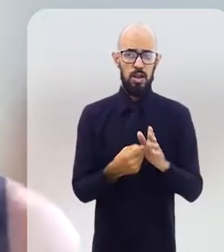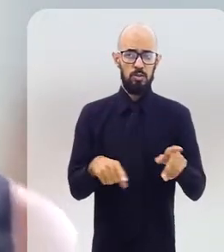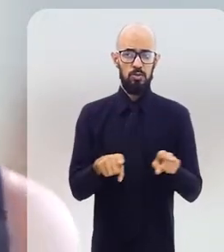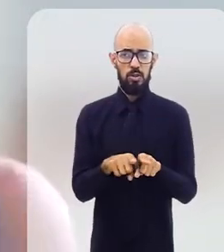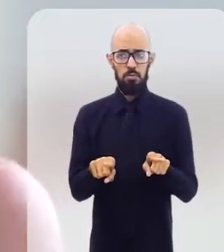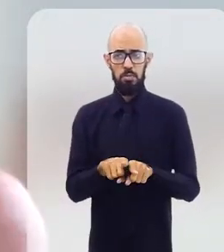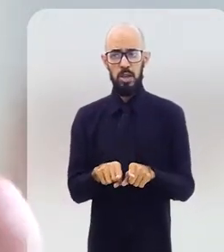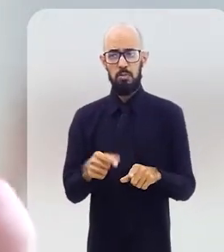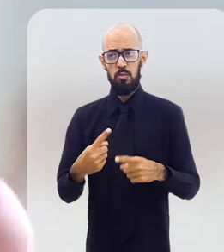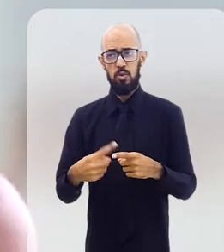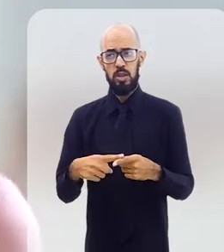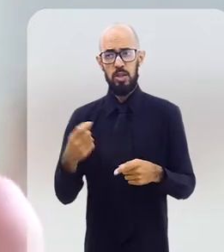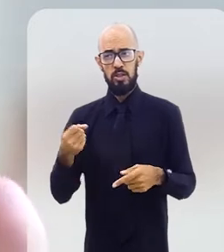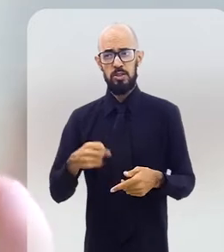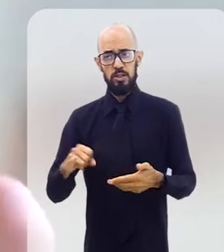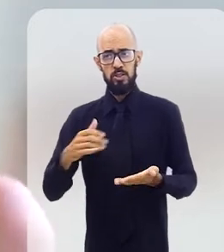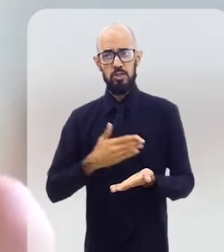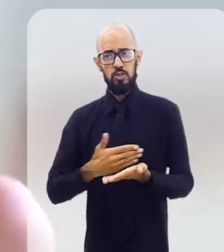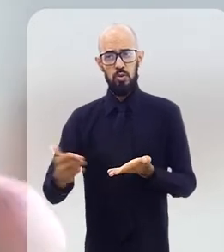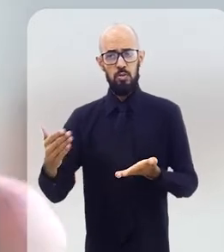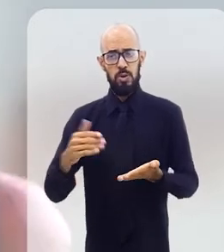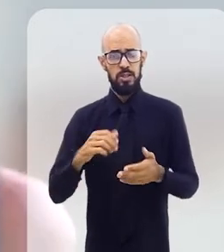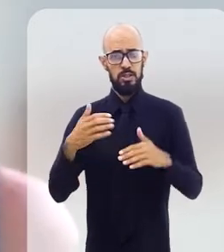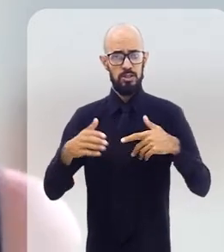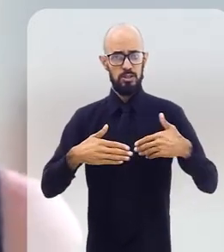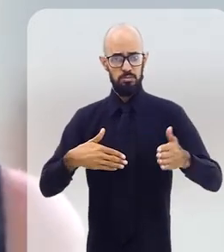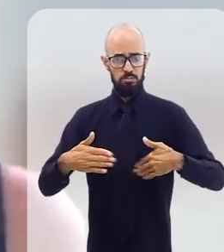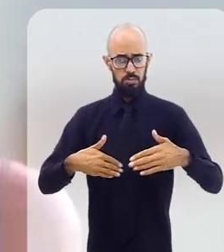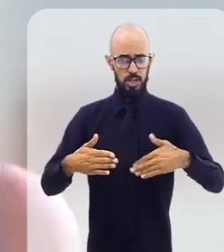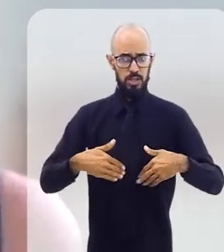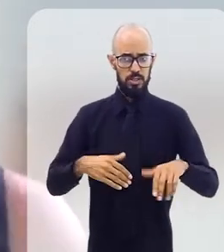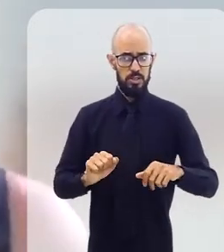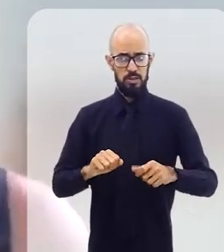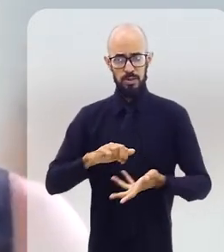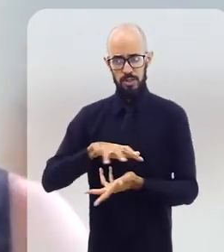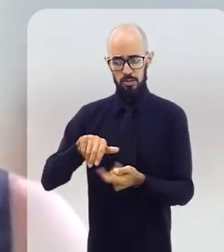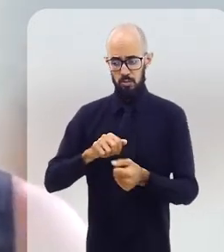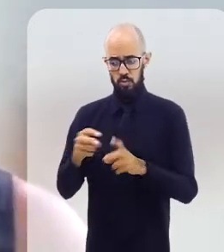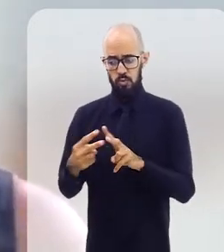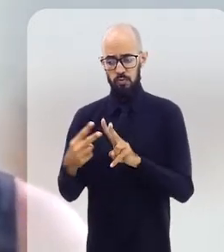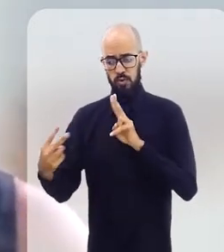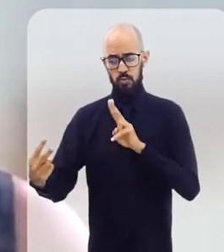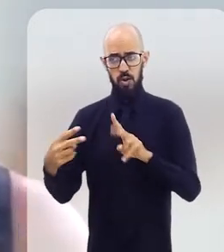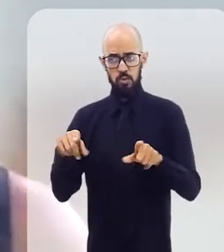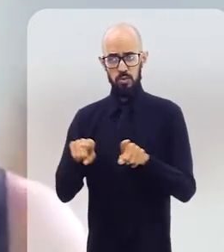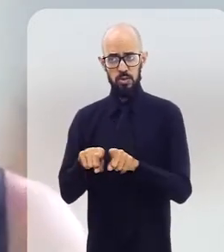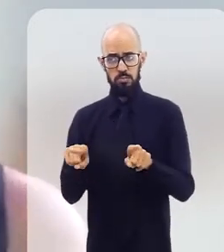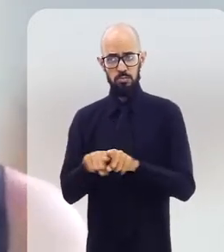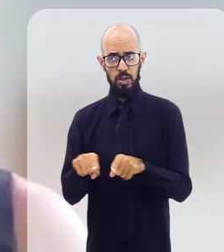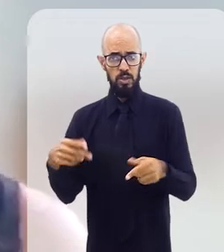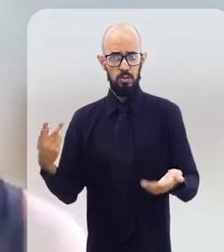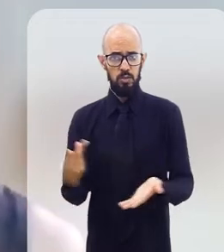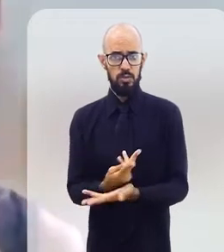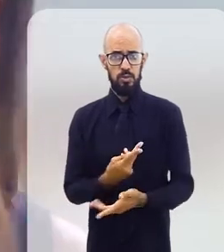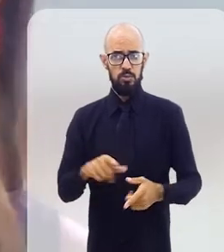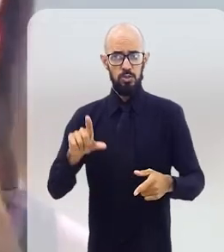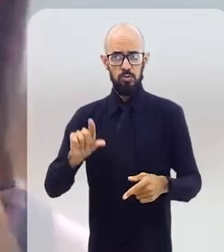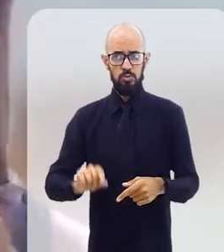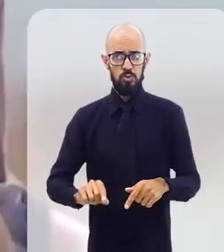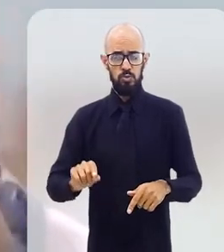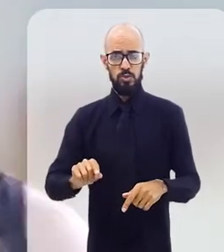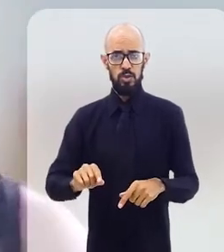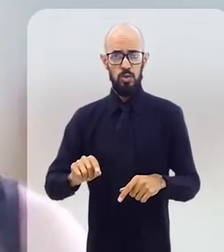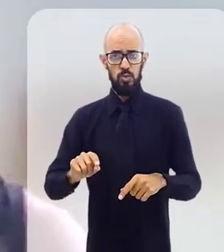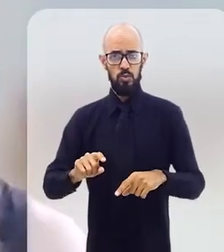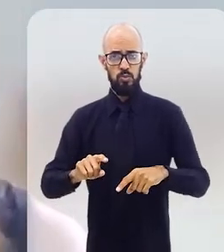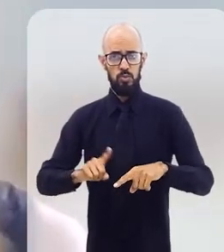nisso, porque uma vez que a gente trouxe as empresas para esse mundo virtual, a gente teve também uma diminuição no uso